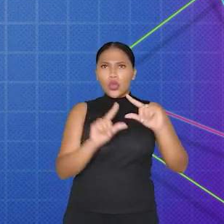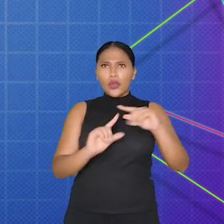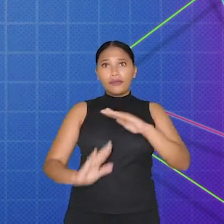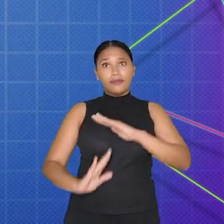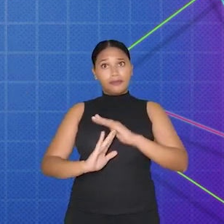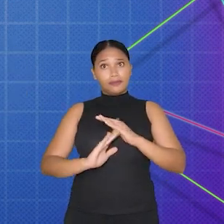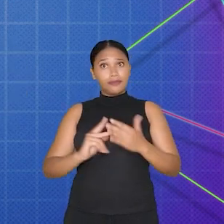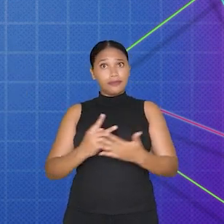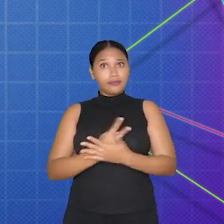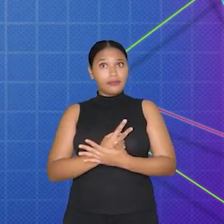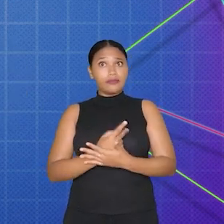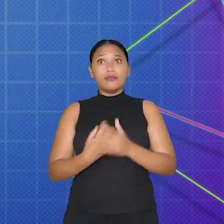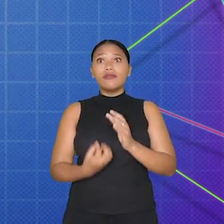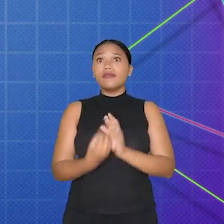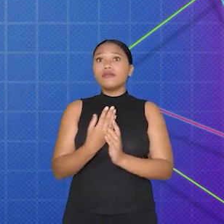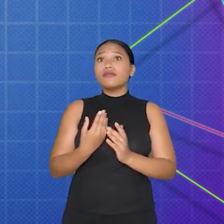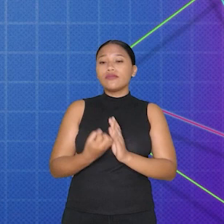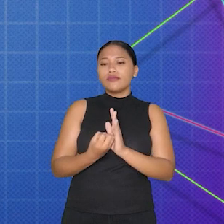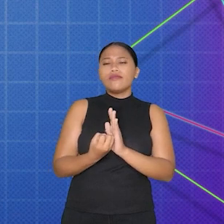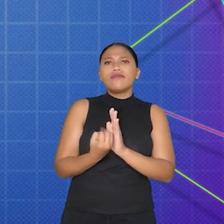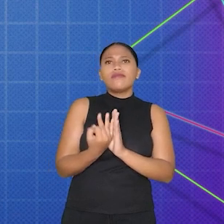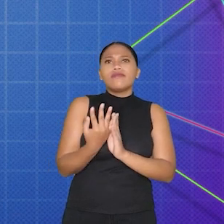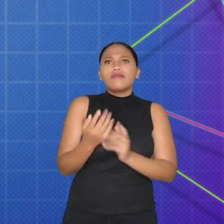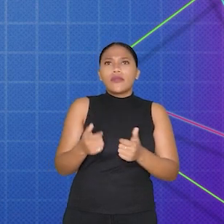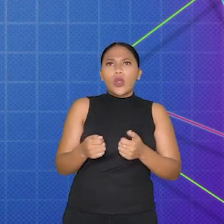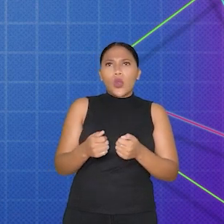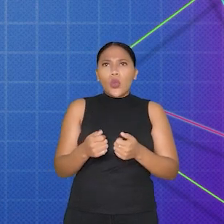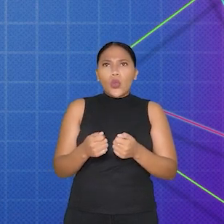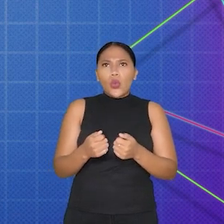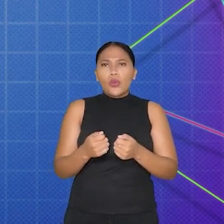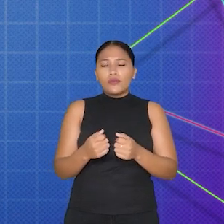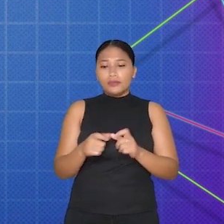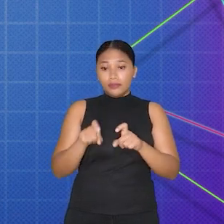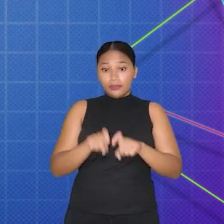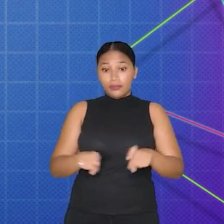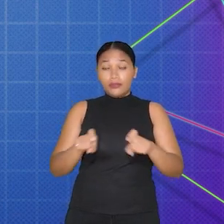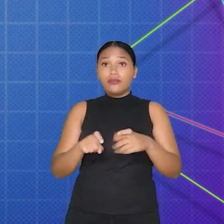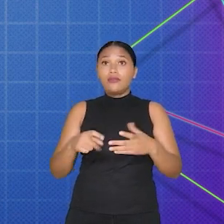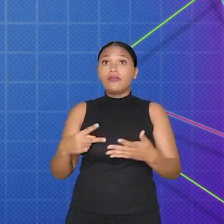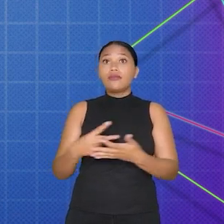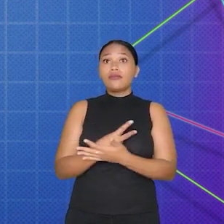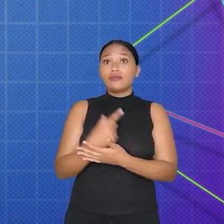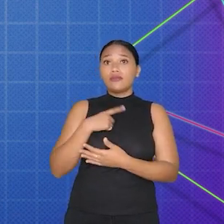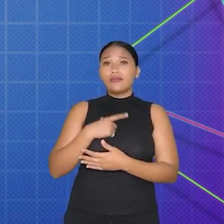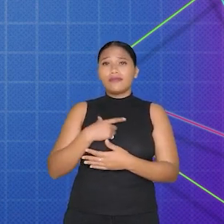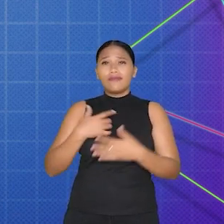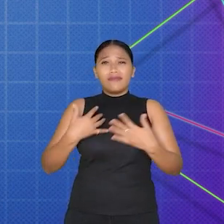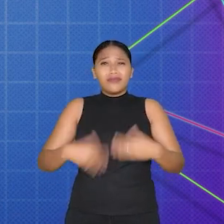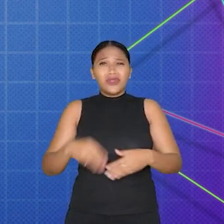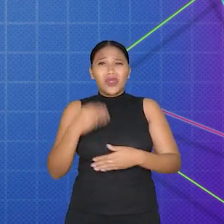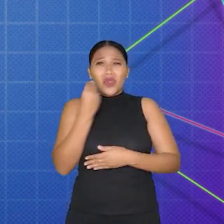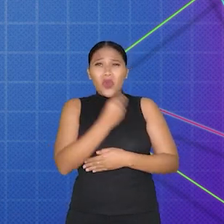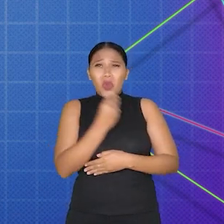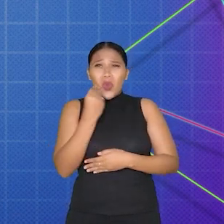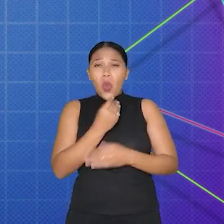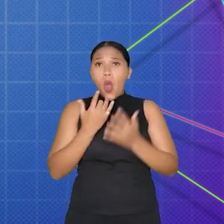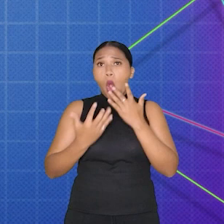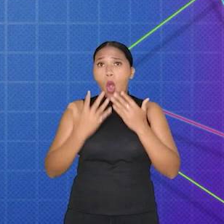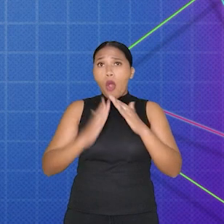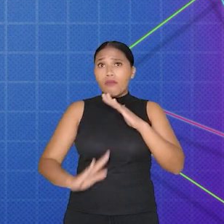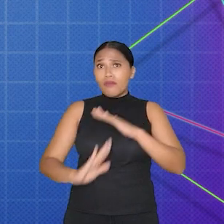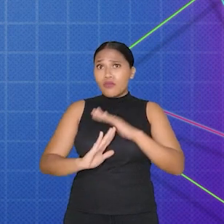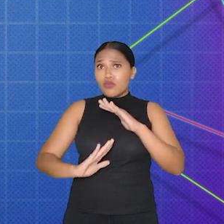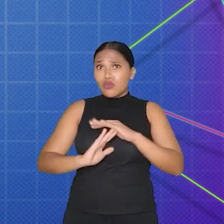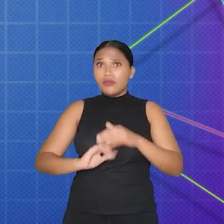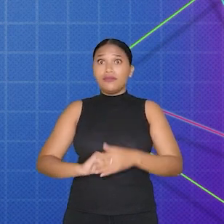de técnicas. Essas limitações surgiram com os primeiros consoles de videogames e computadores que possuíam resoluções baixas e número